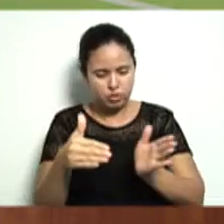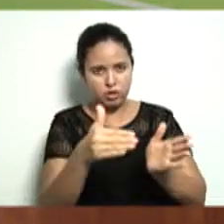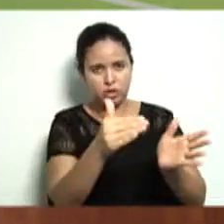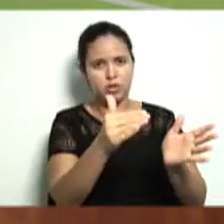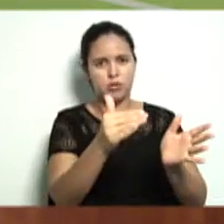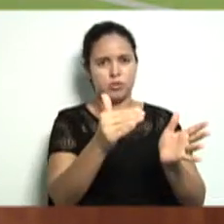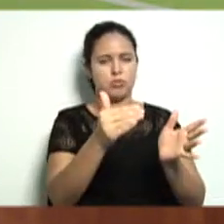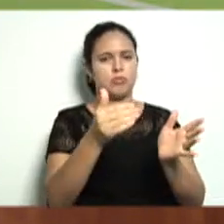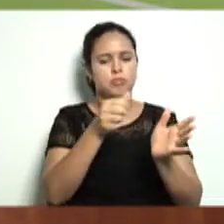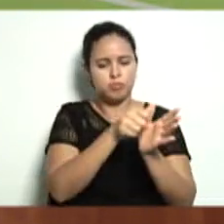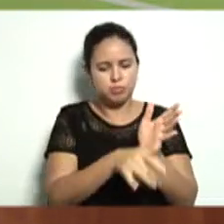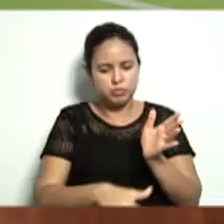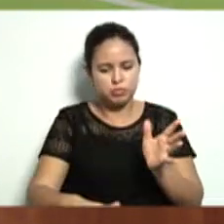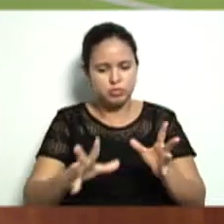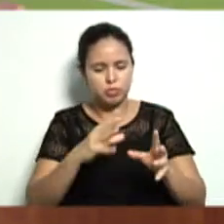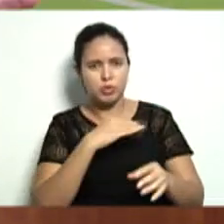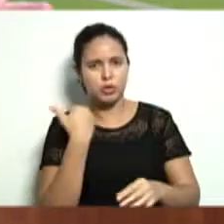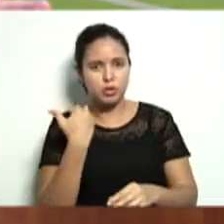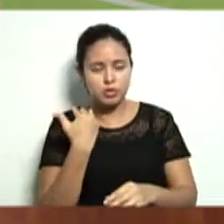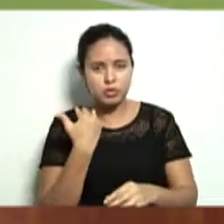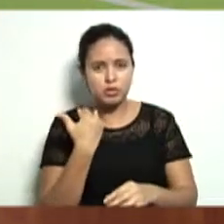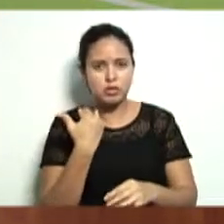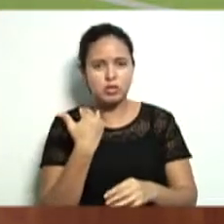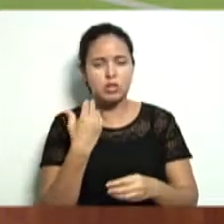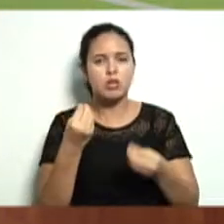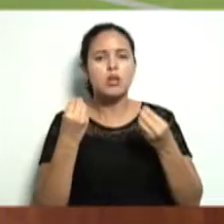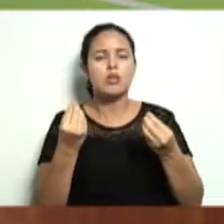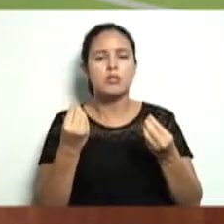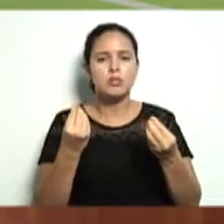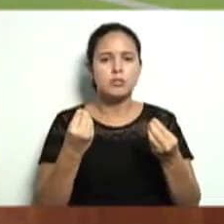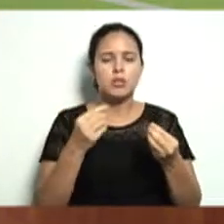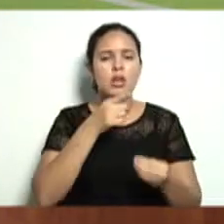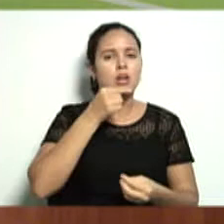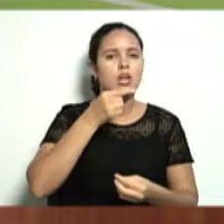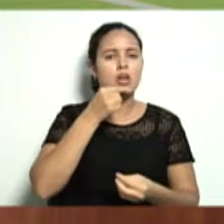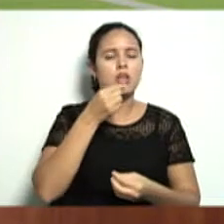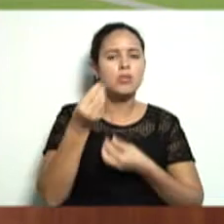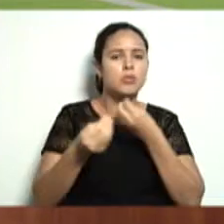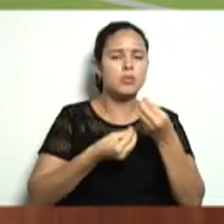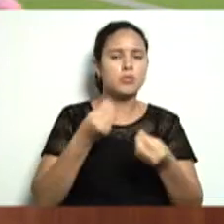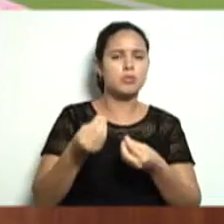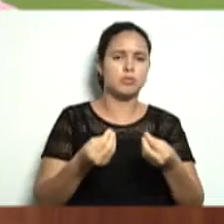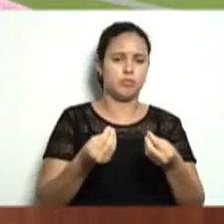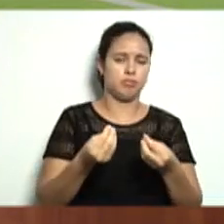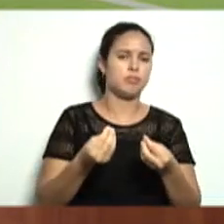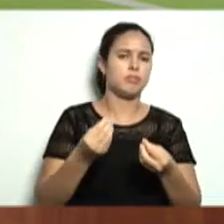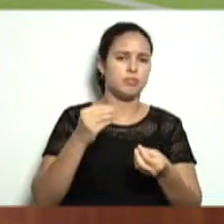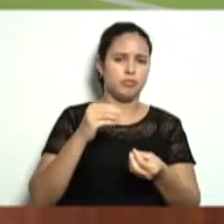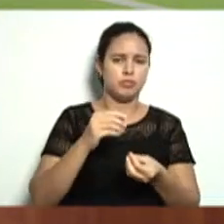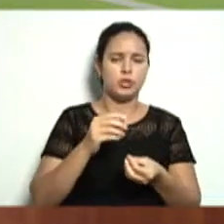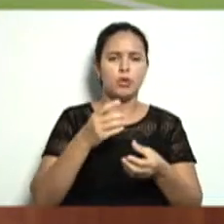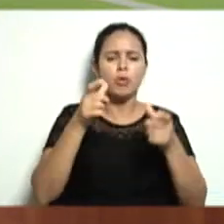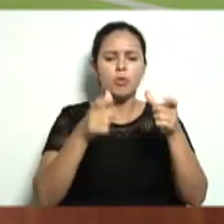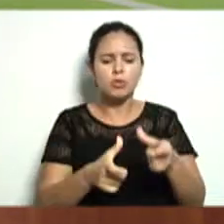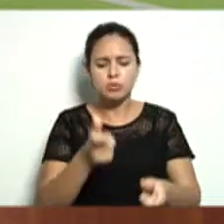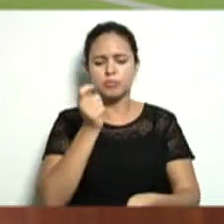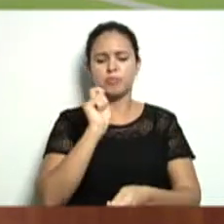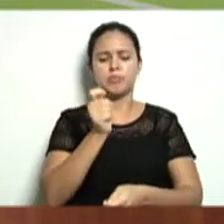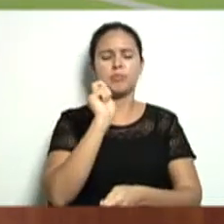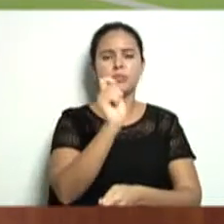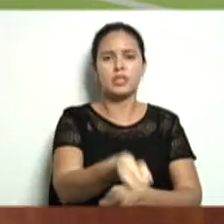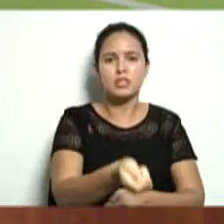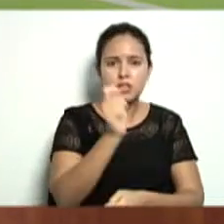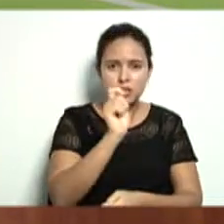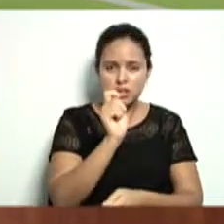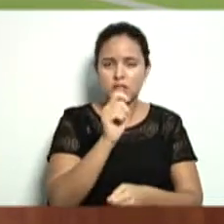desmatou e tal, o rio morreu. E agora? Da onde vem a água? Onde a gente vai pescar? Então, assim, são